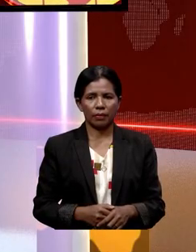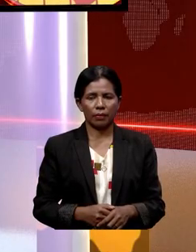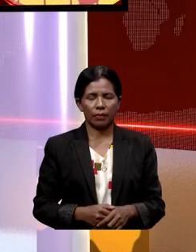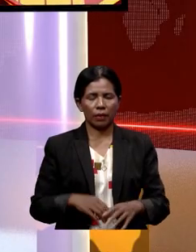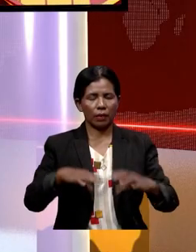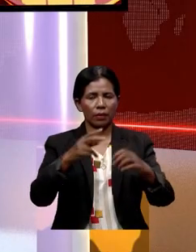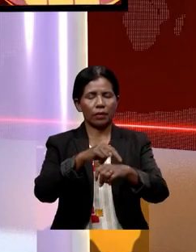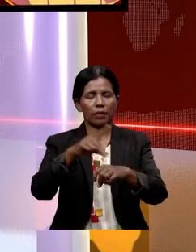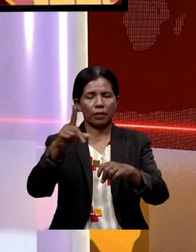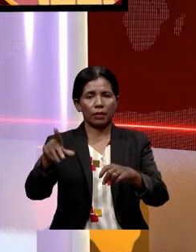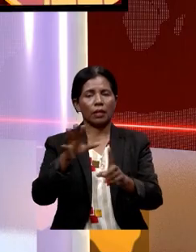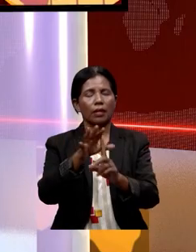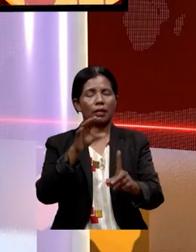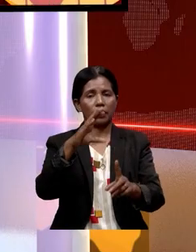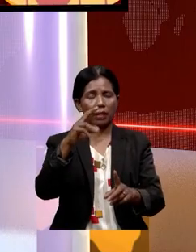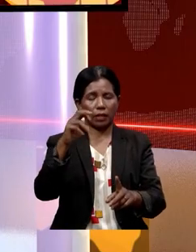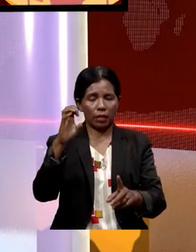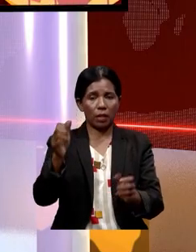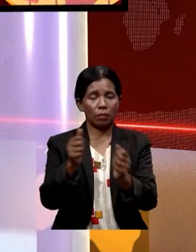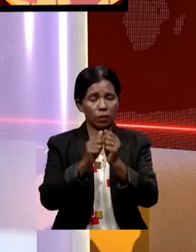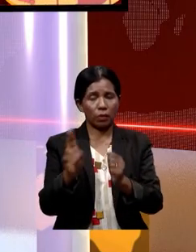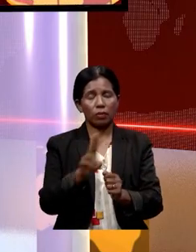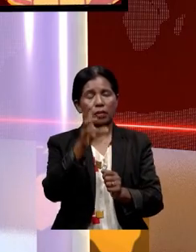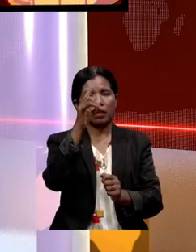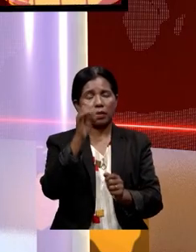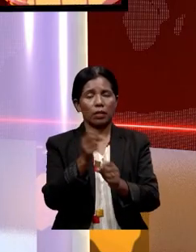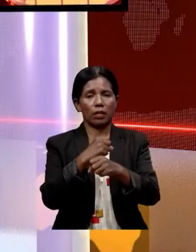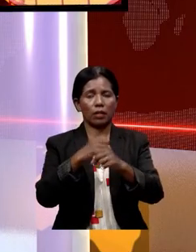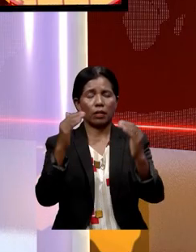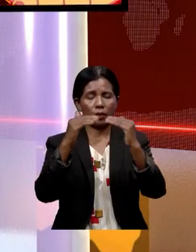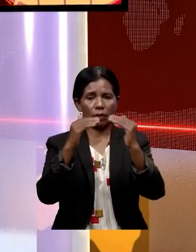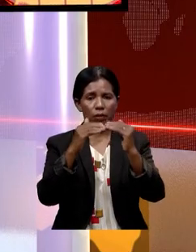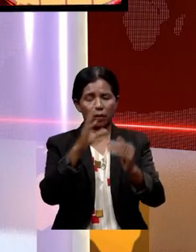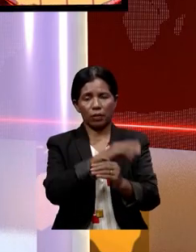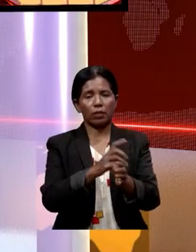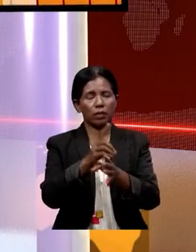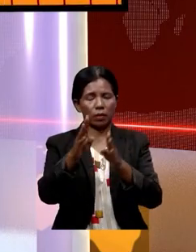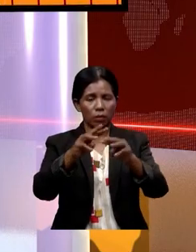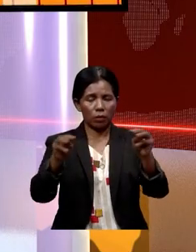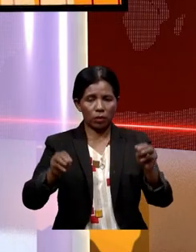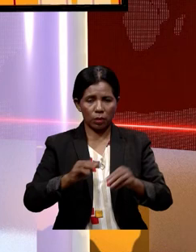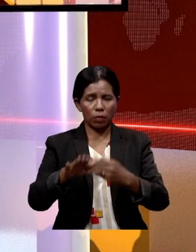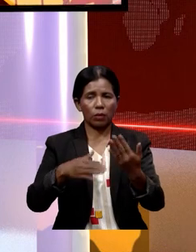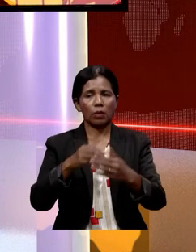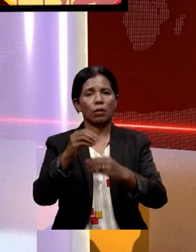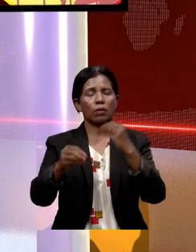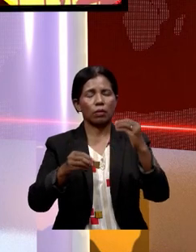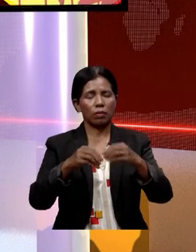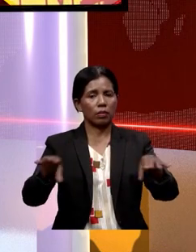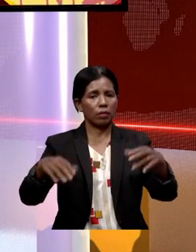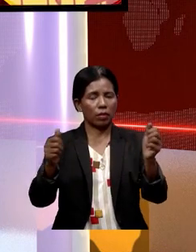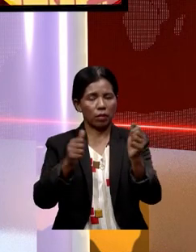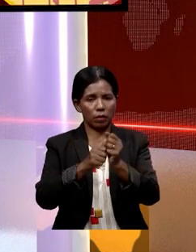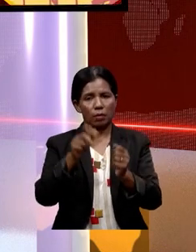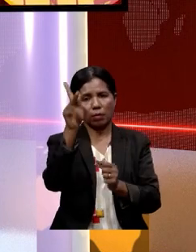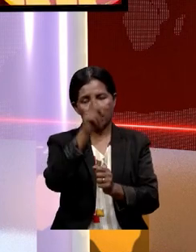Comissão Nacional das Seleções, Samutu com a Universidade de Dili, realiza encontro com o diretor município Sira Conabá, coordenação da